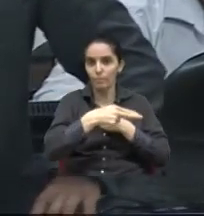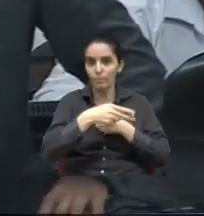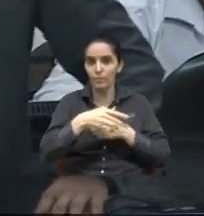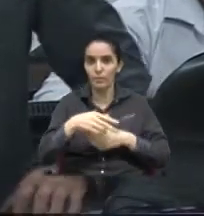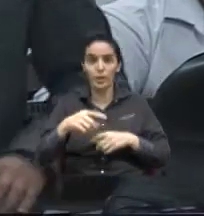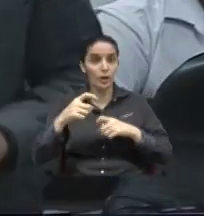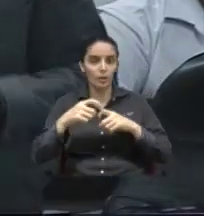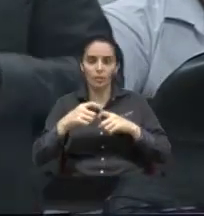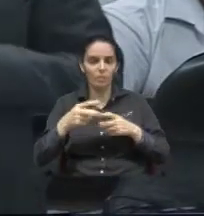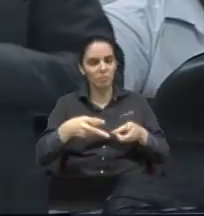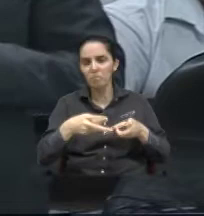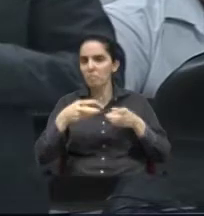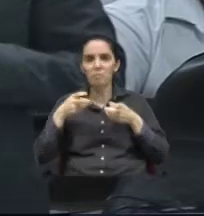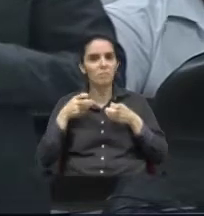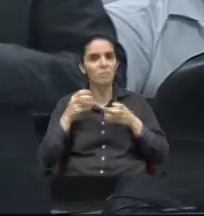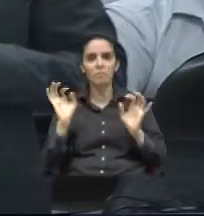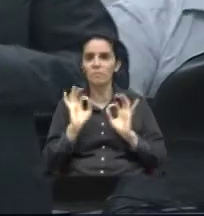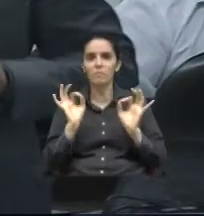assim fizeram,